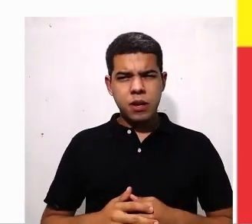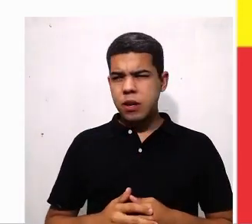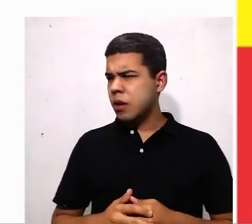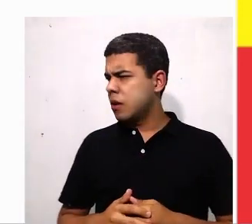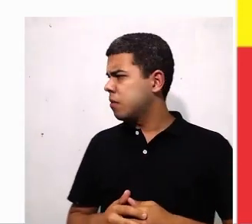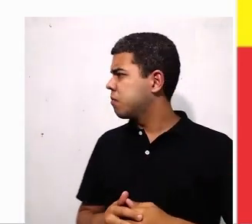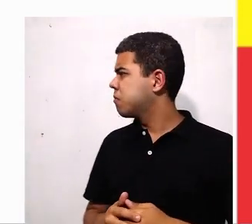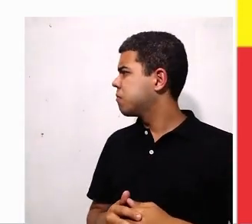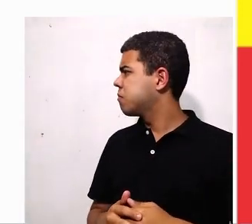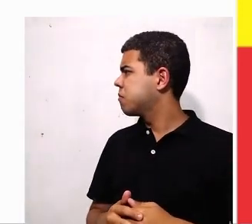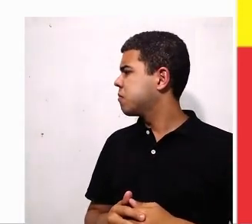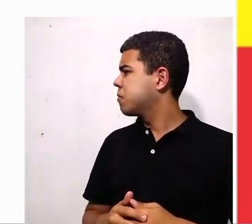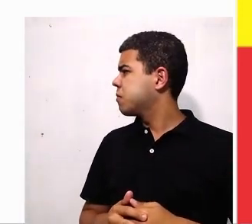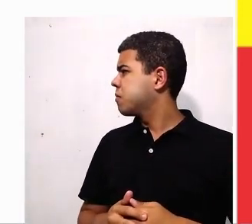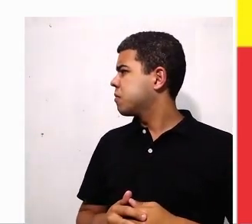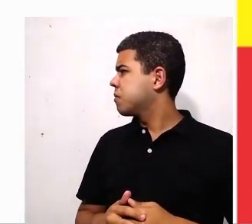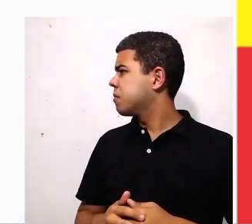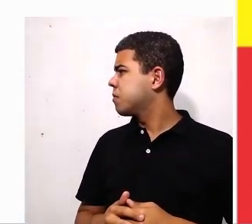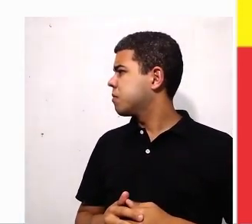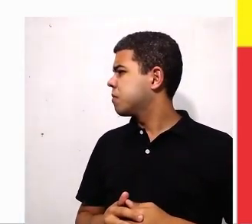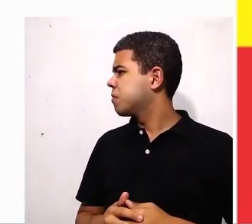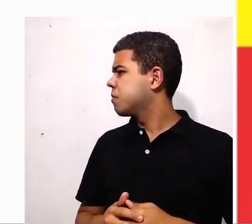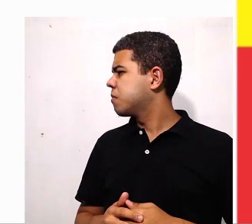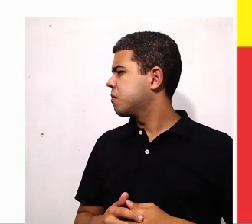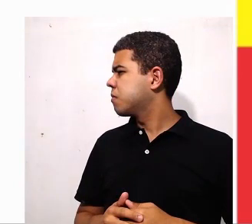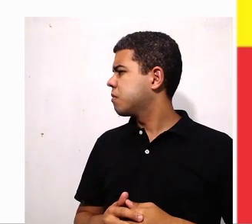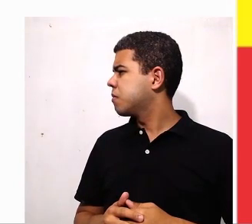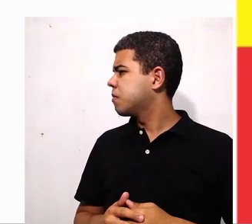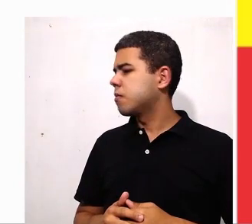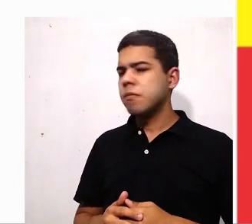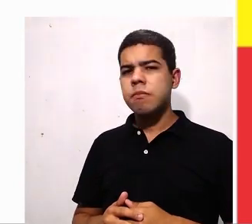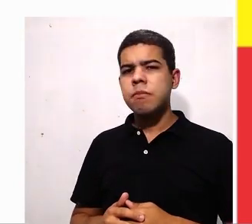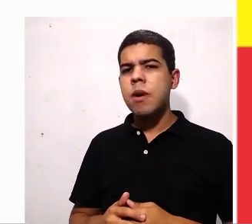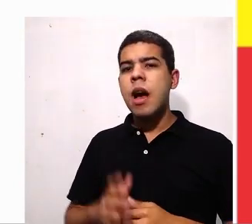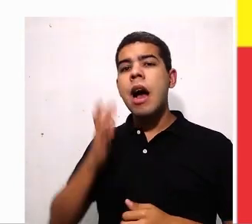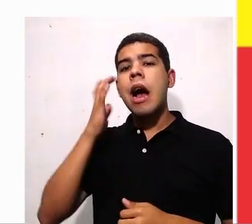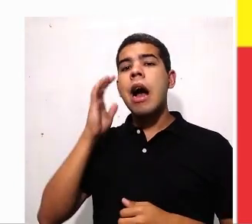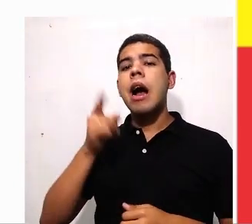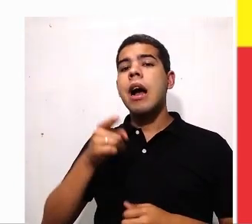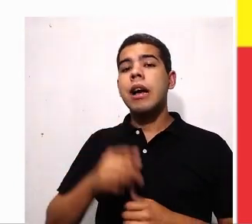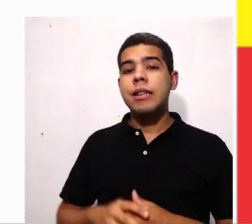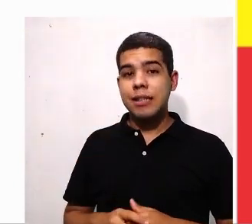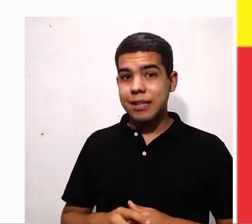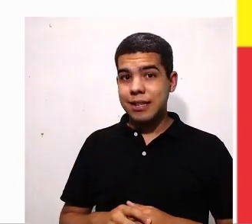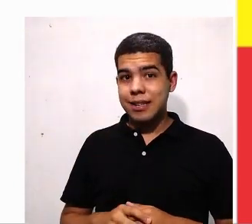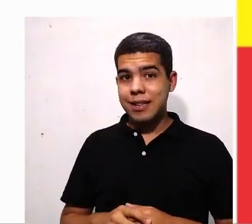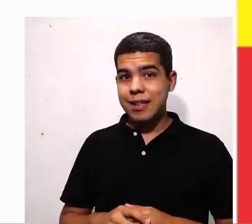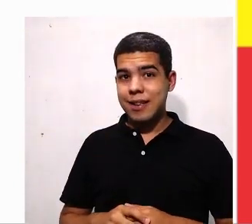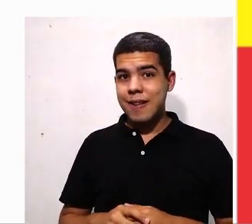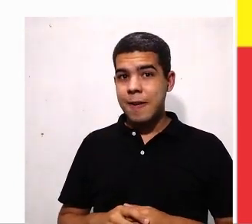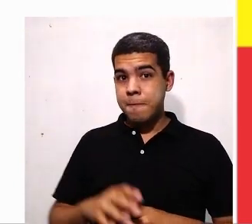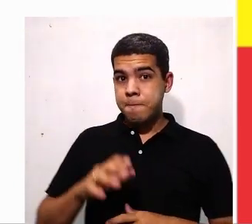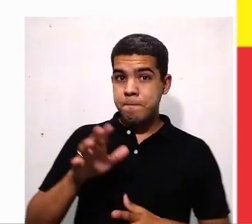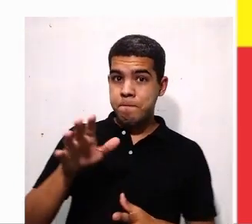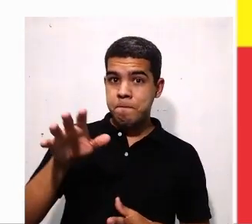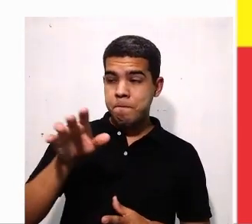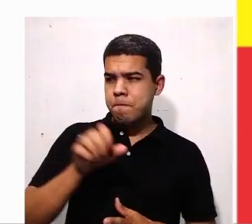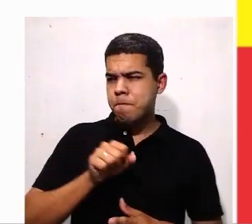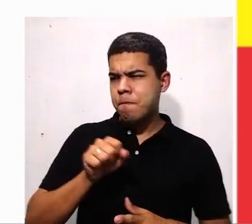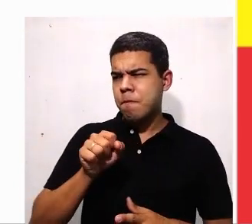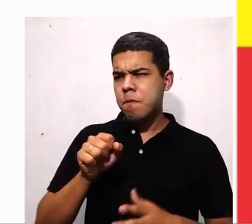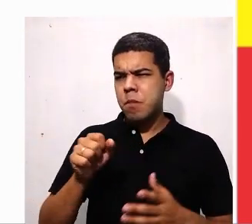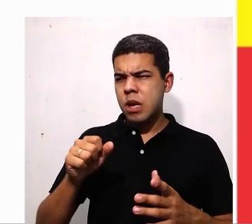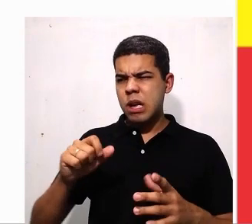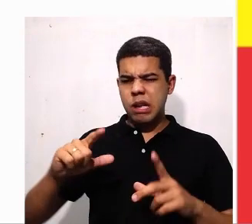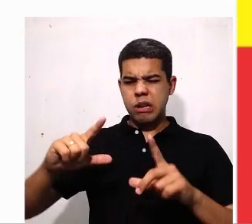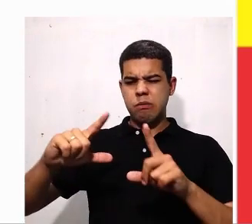com lados 4, 3 e 2 centímetros? E aí? Então veja. Vou pegar e...